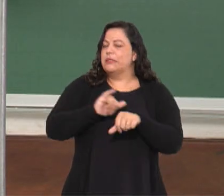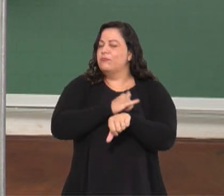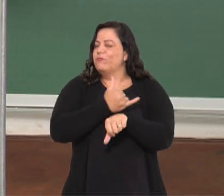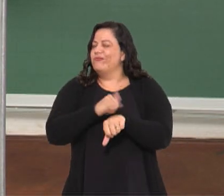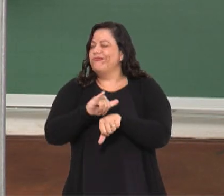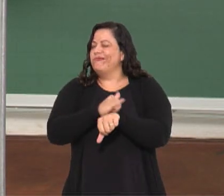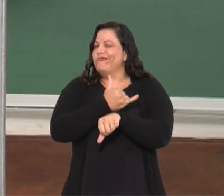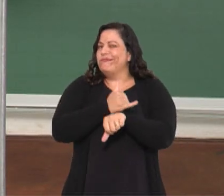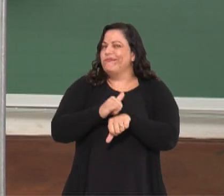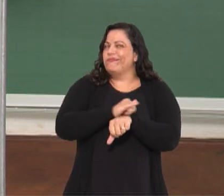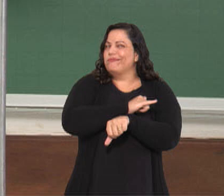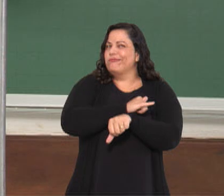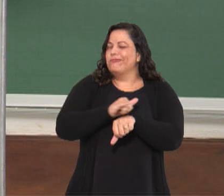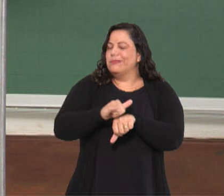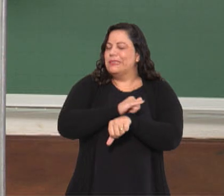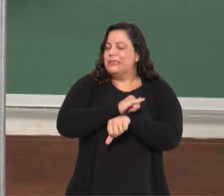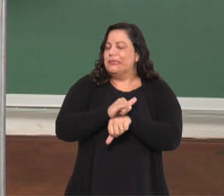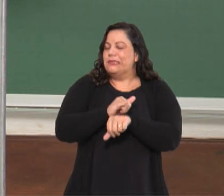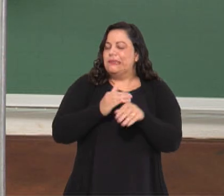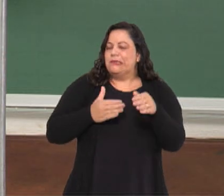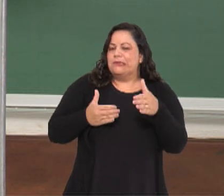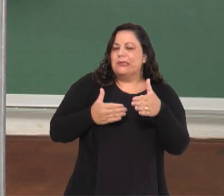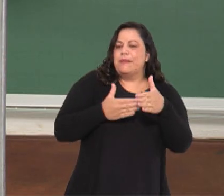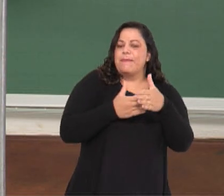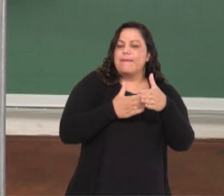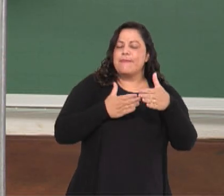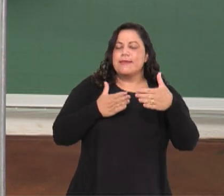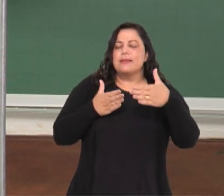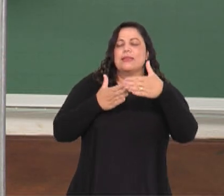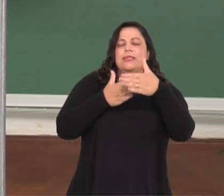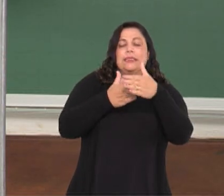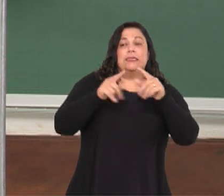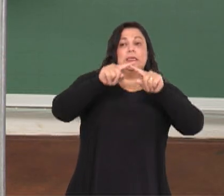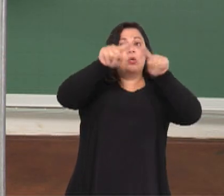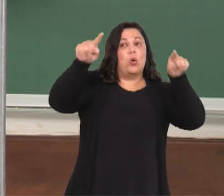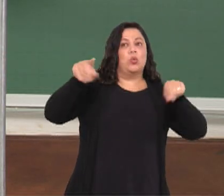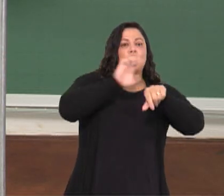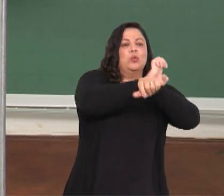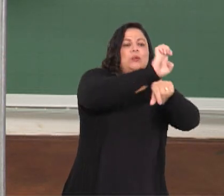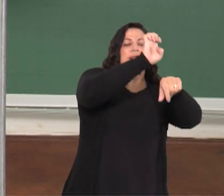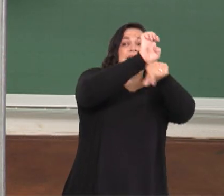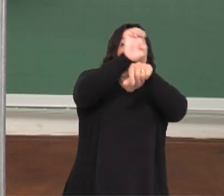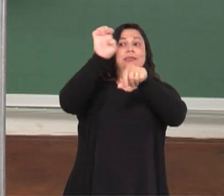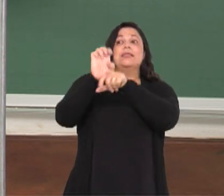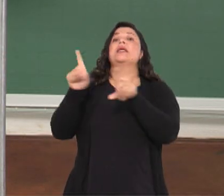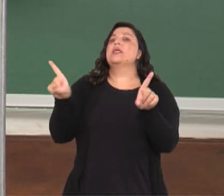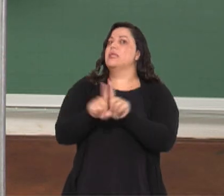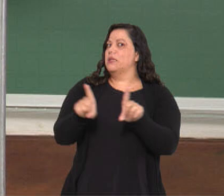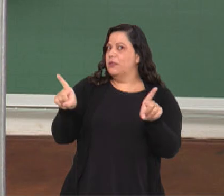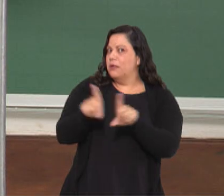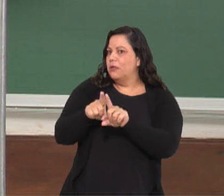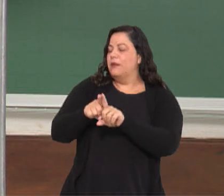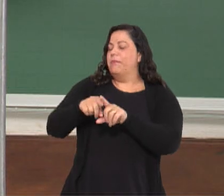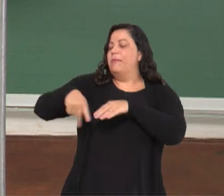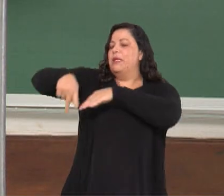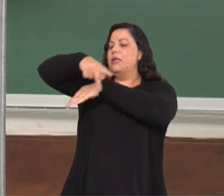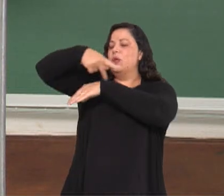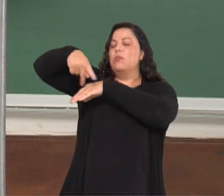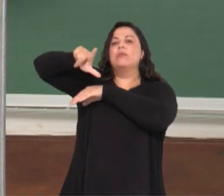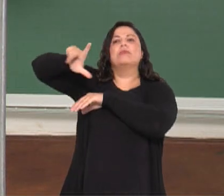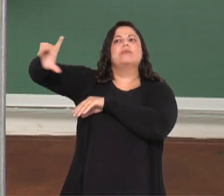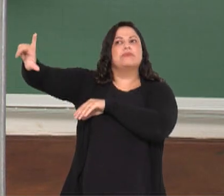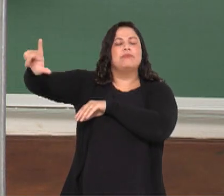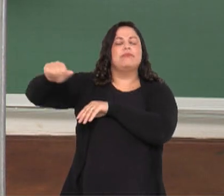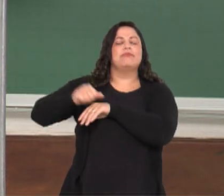estratégica, né? Porque ele faz aí divisa com alguns estados e também com países. Então, se nós percebermos aqui, ó,